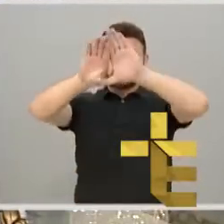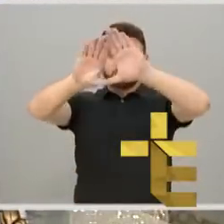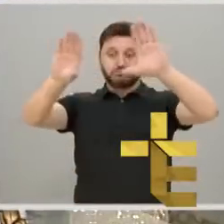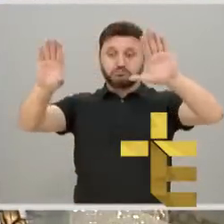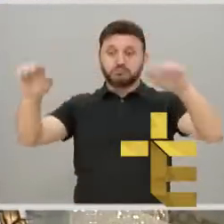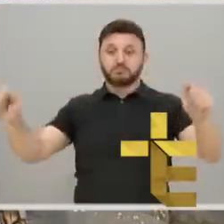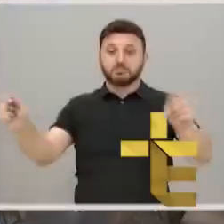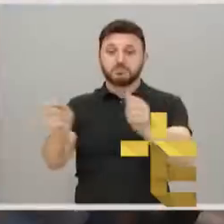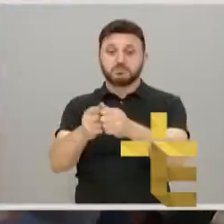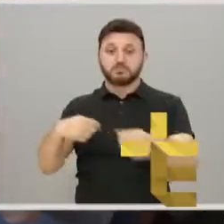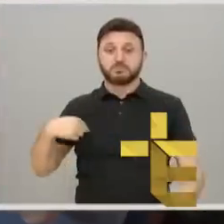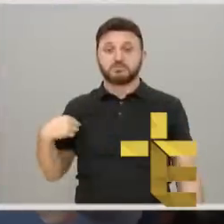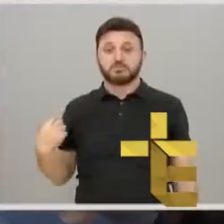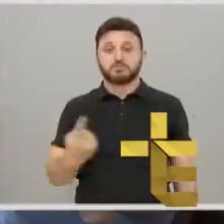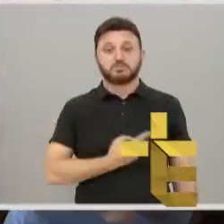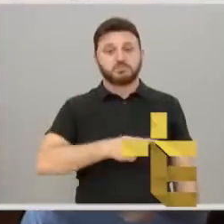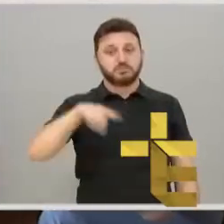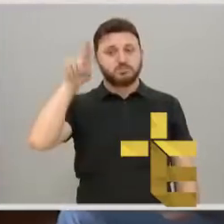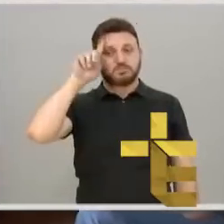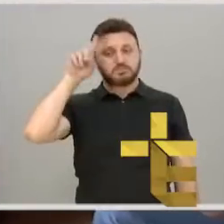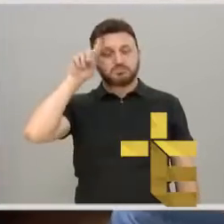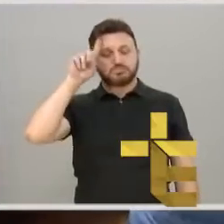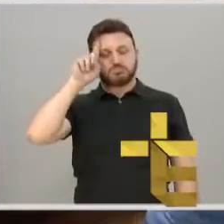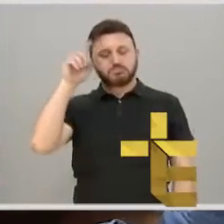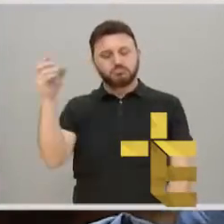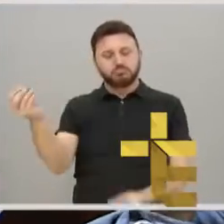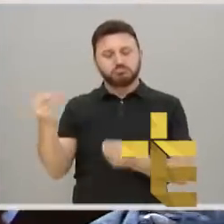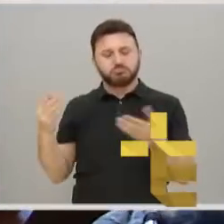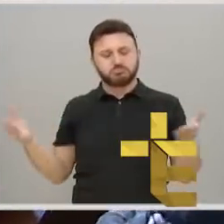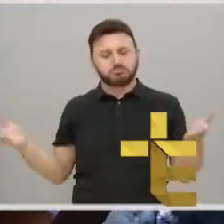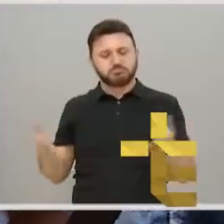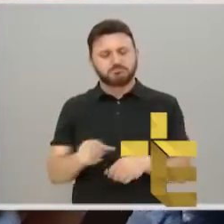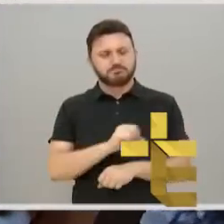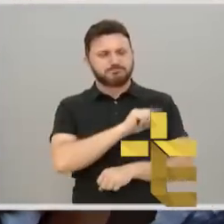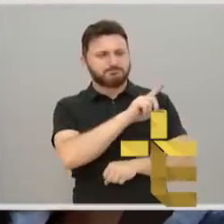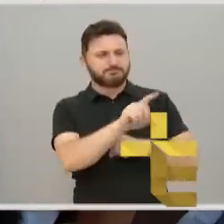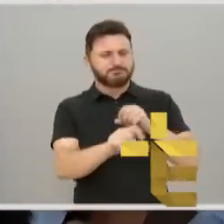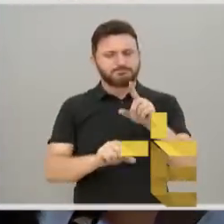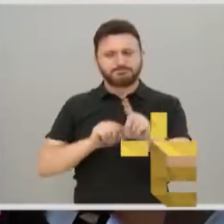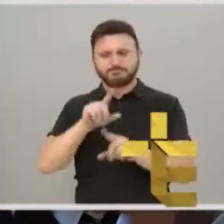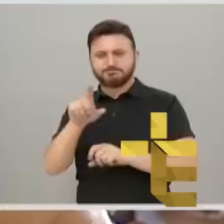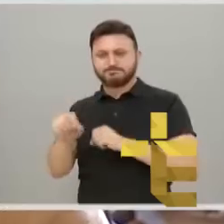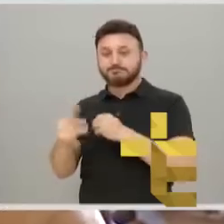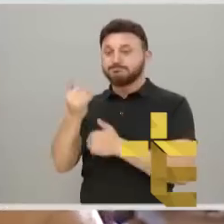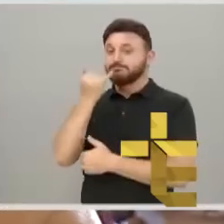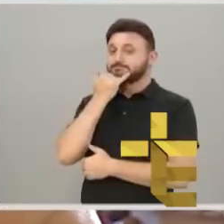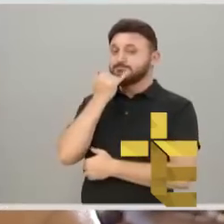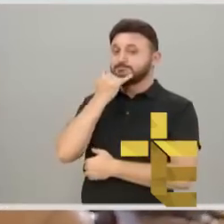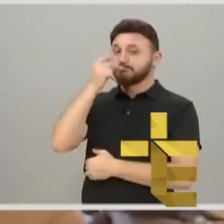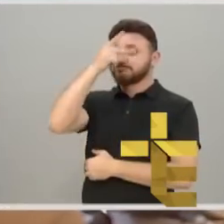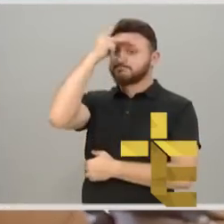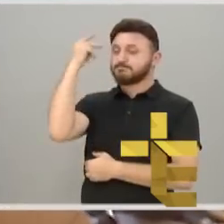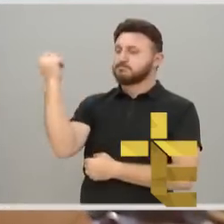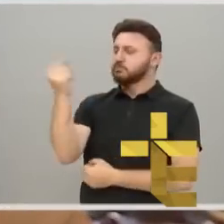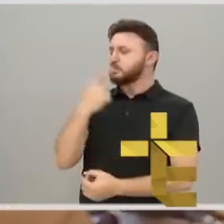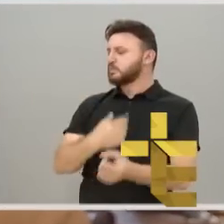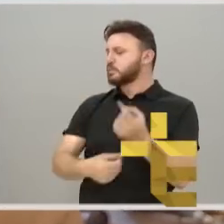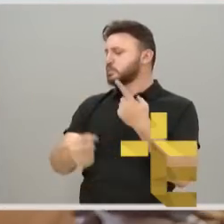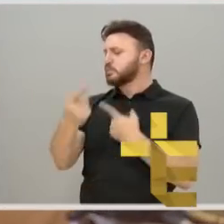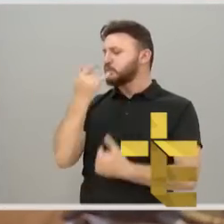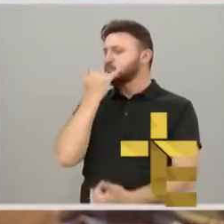como no céu. O pão nosso de cada dia nos dai hoje, perdoai-nos as nossas